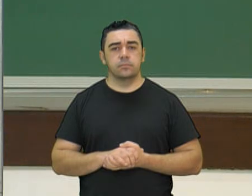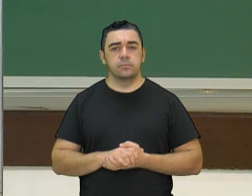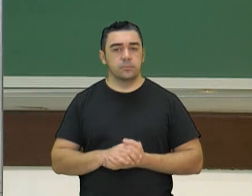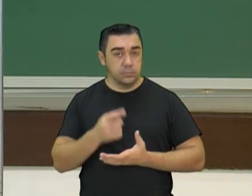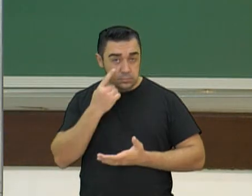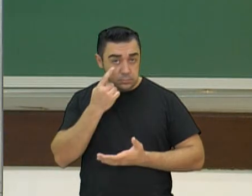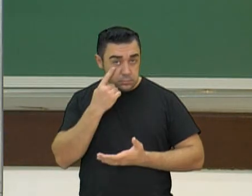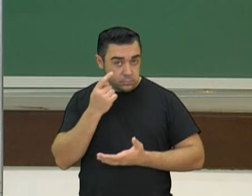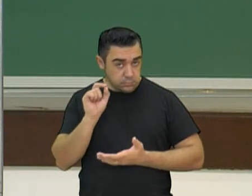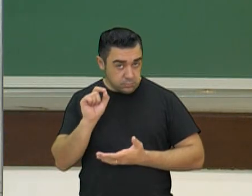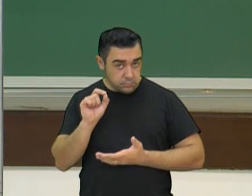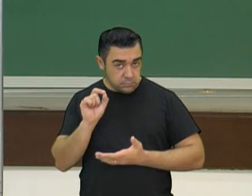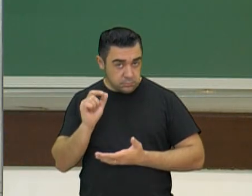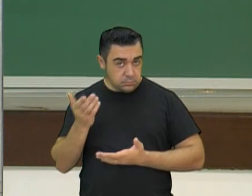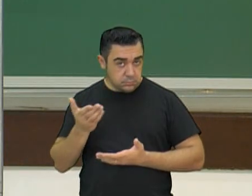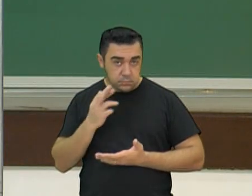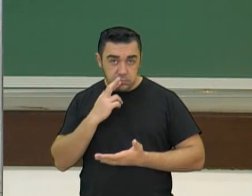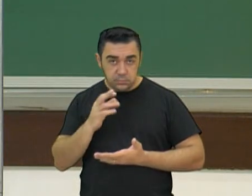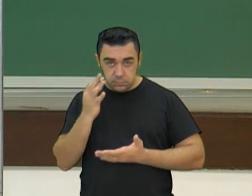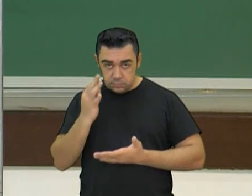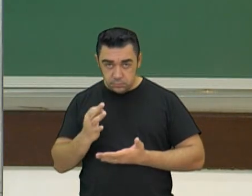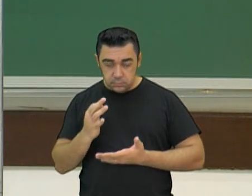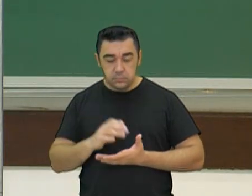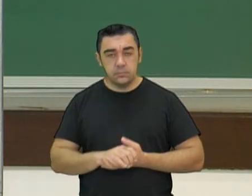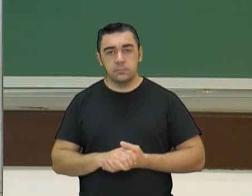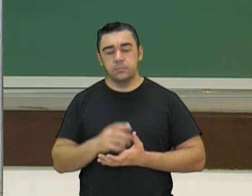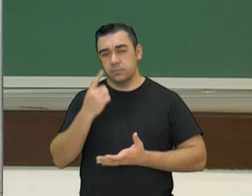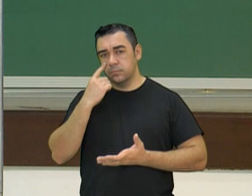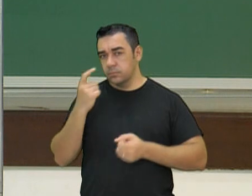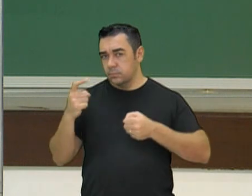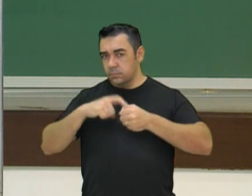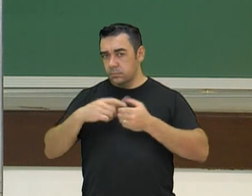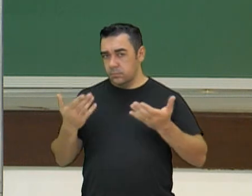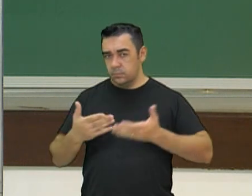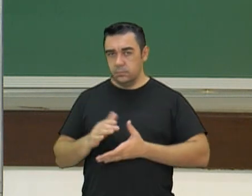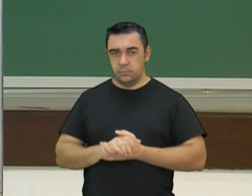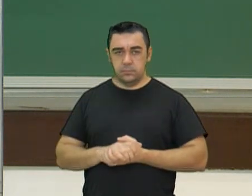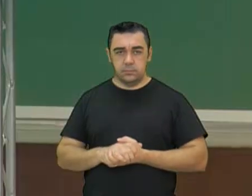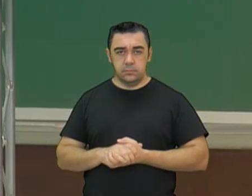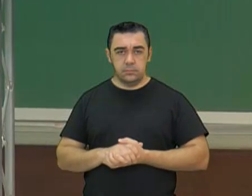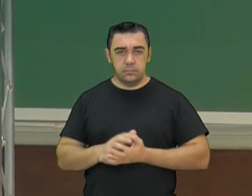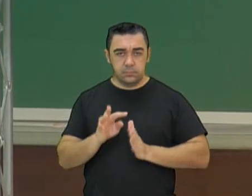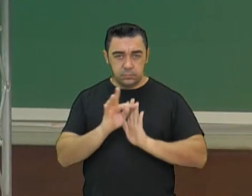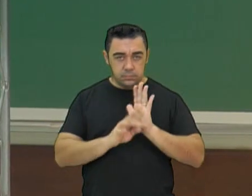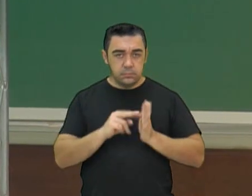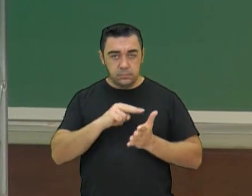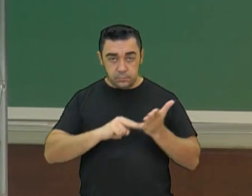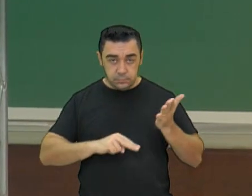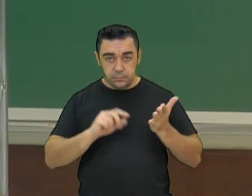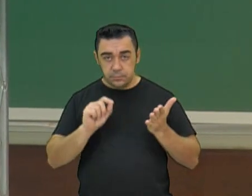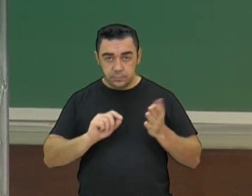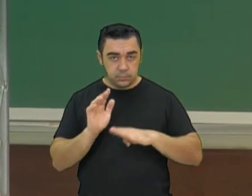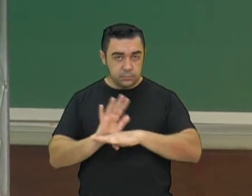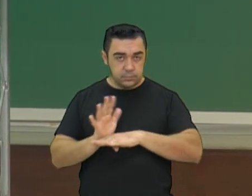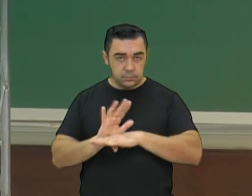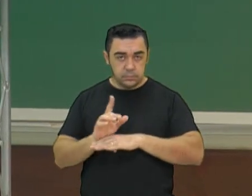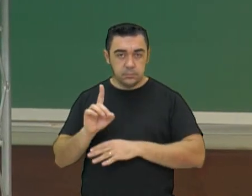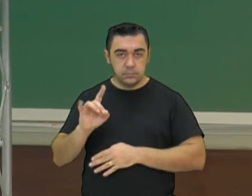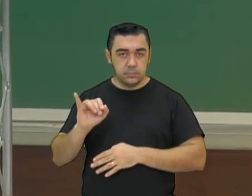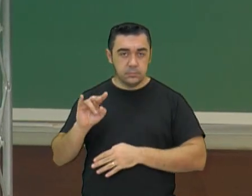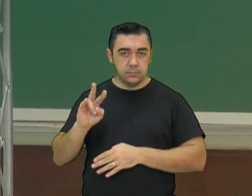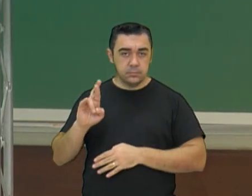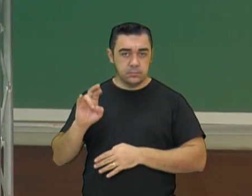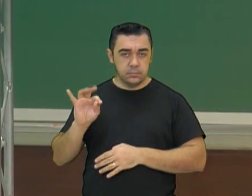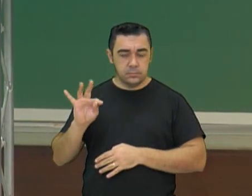Vamos verificar então, pessoal? Então, olha lá para a questão, retomando ela aqui. O texto que você acabou de ler sobre o filme